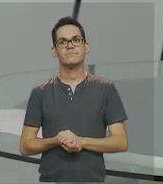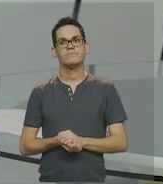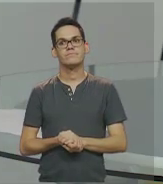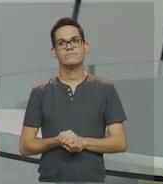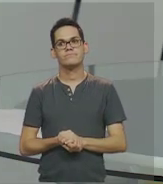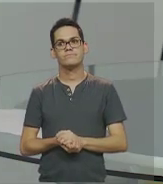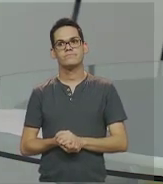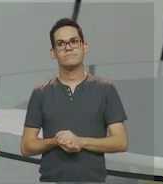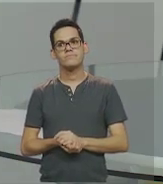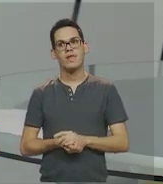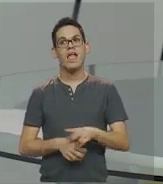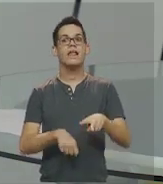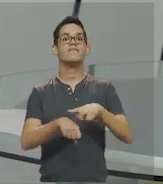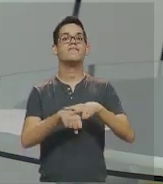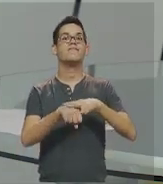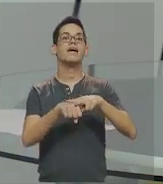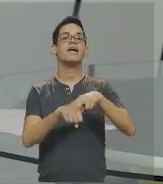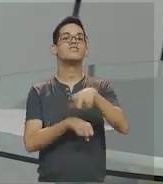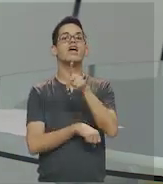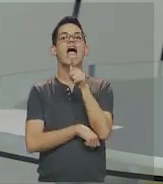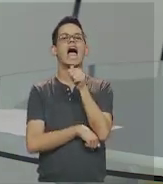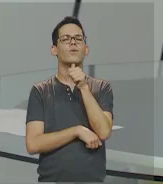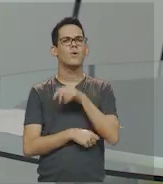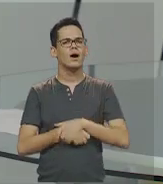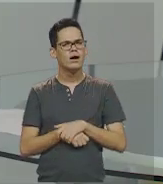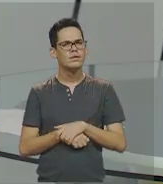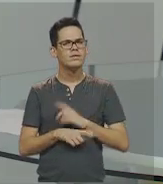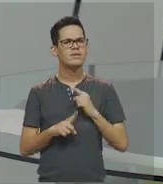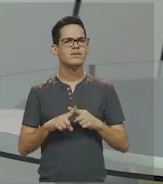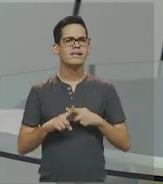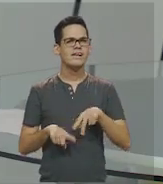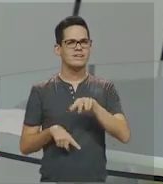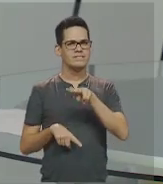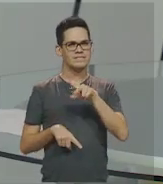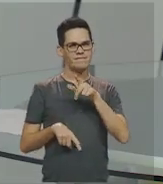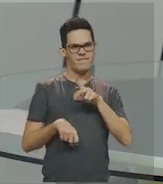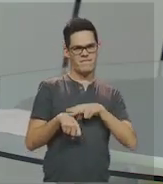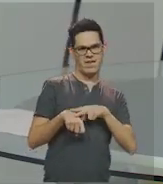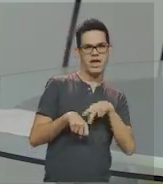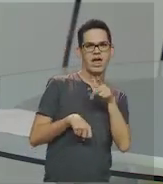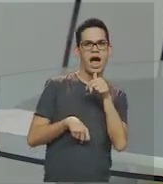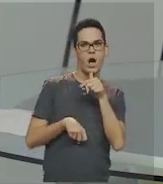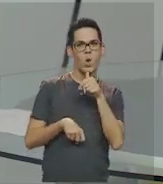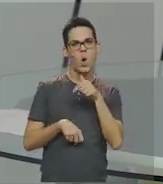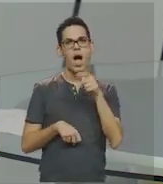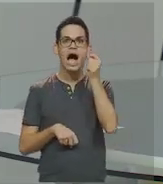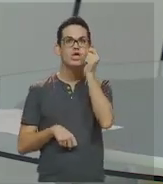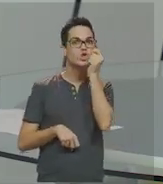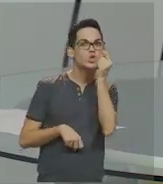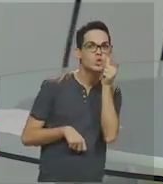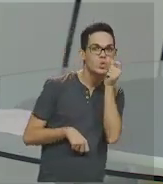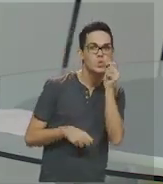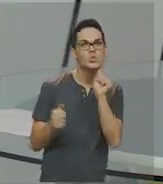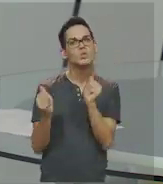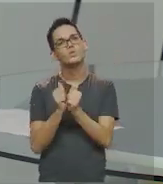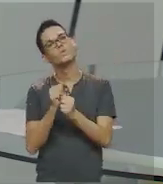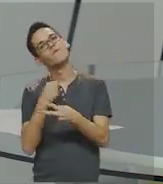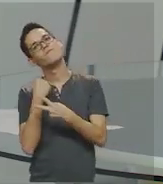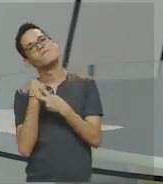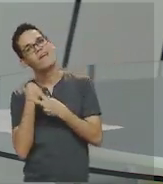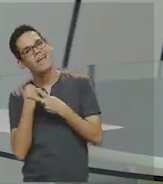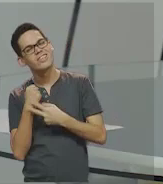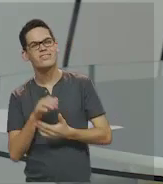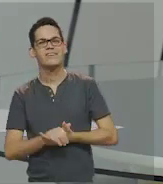azul, como é que você chama? Verde água. Por que ele chama verde água? Porque é uma mistura do azul com o verde e